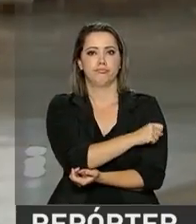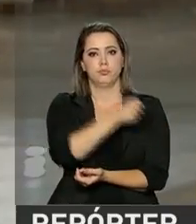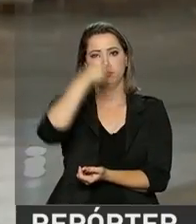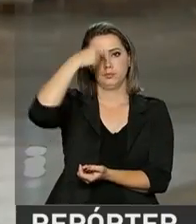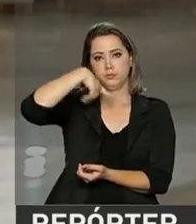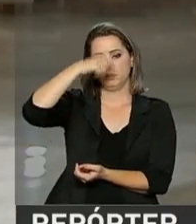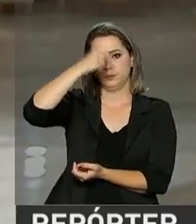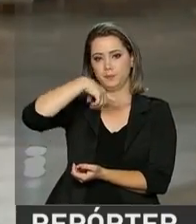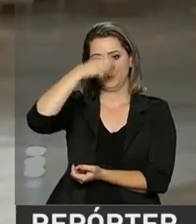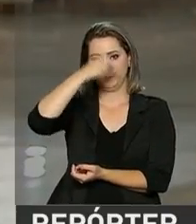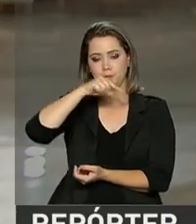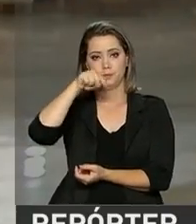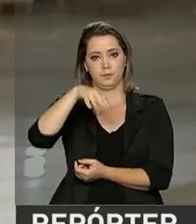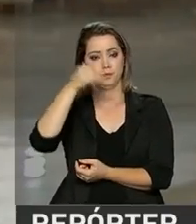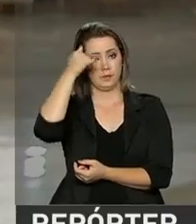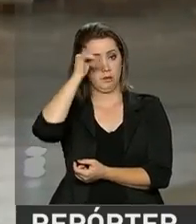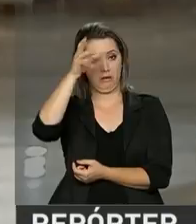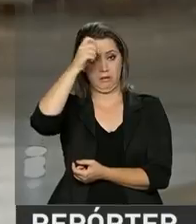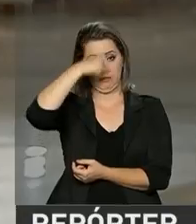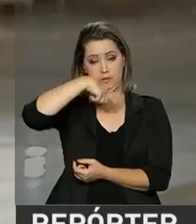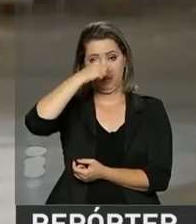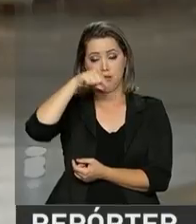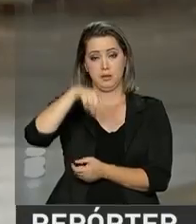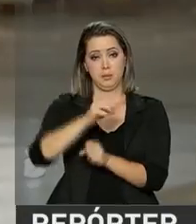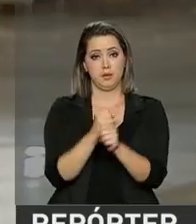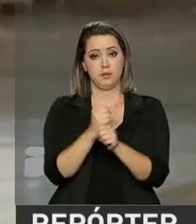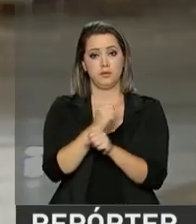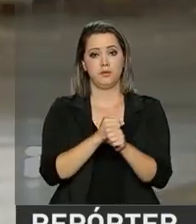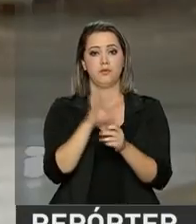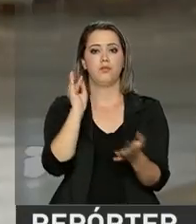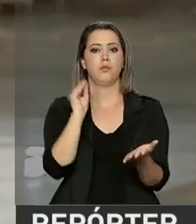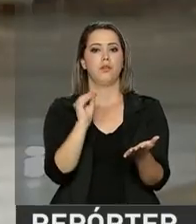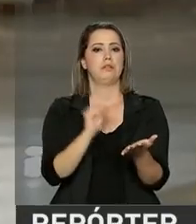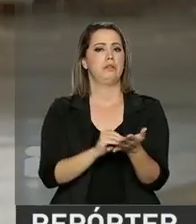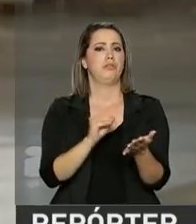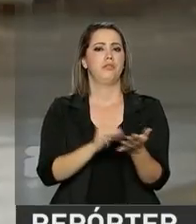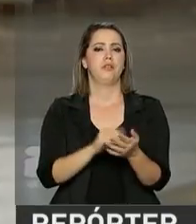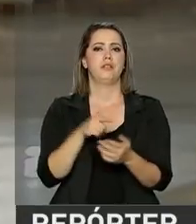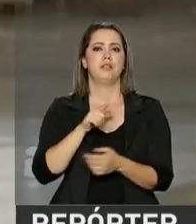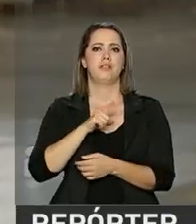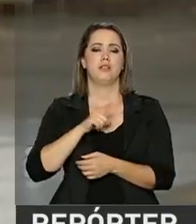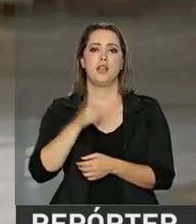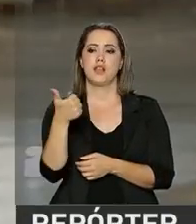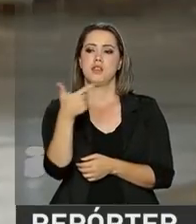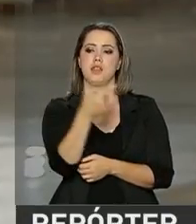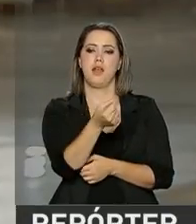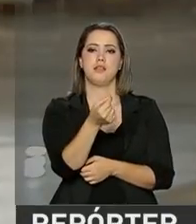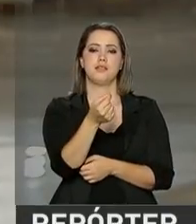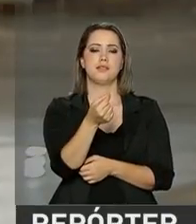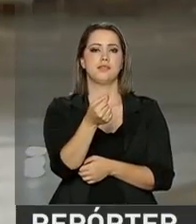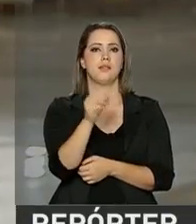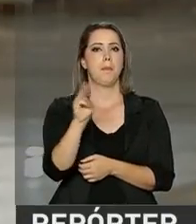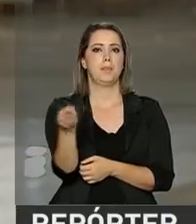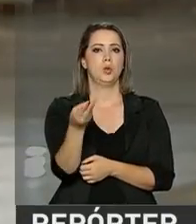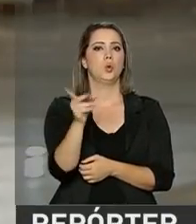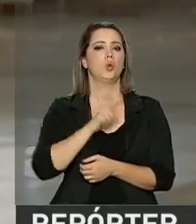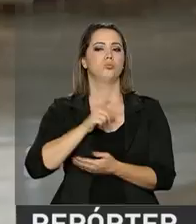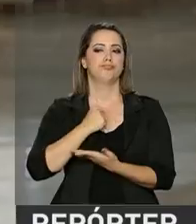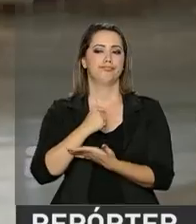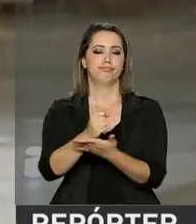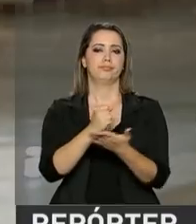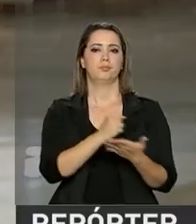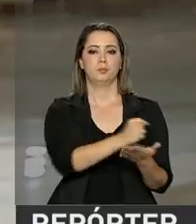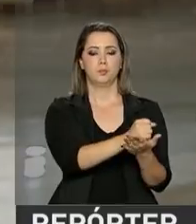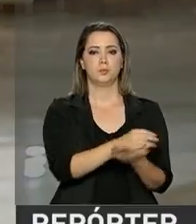campanha Nacional de vacinação contra a gripe deste ano ainda sobram 10 milhões de vacinas segundo o